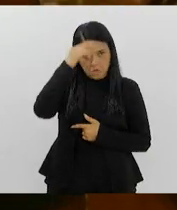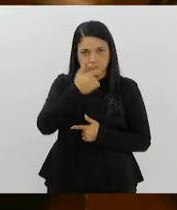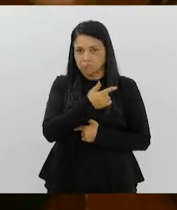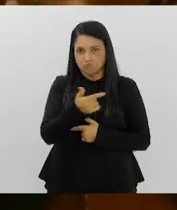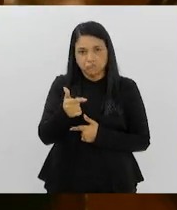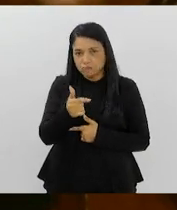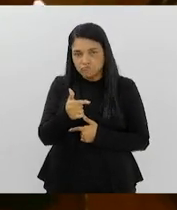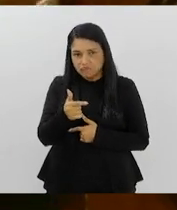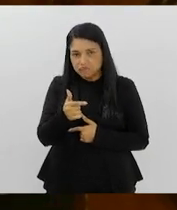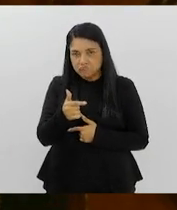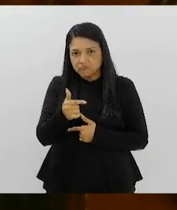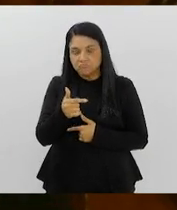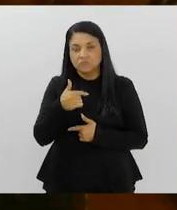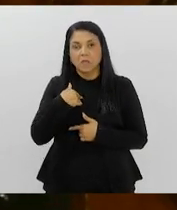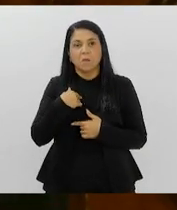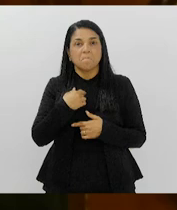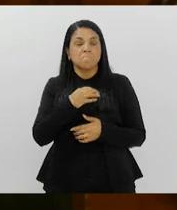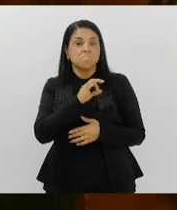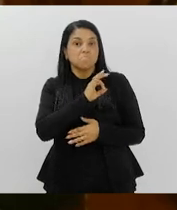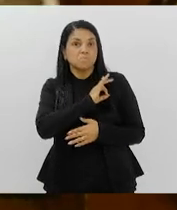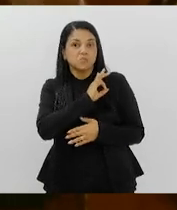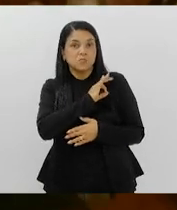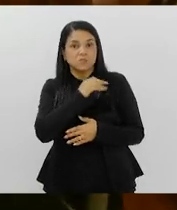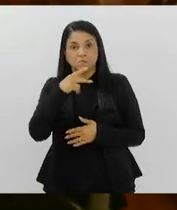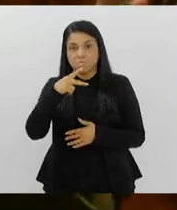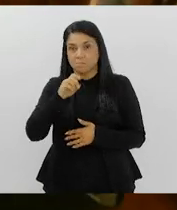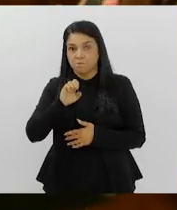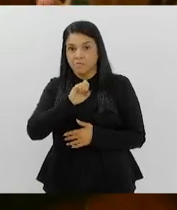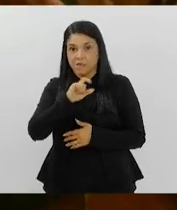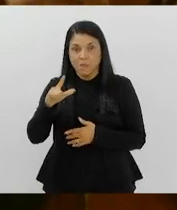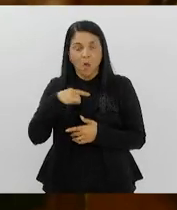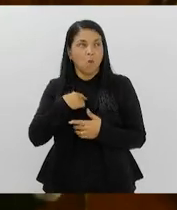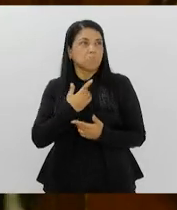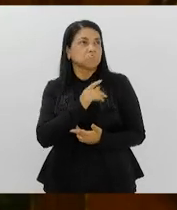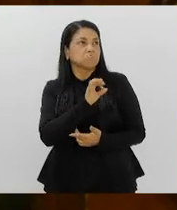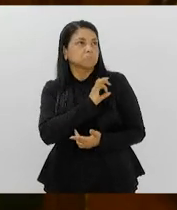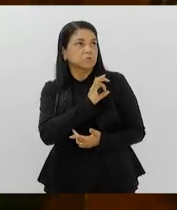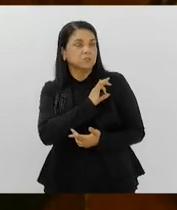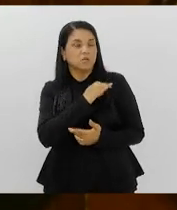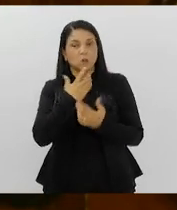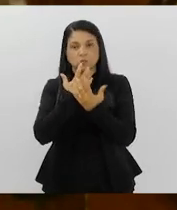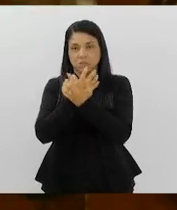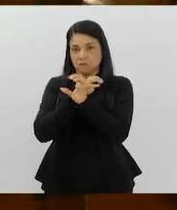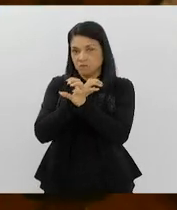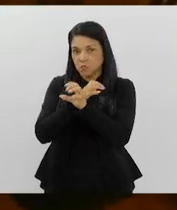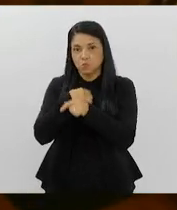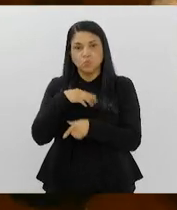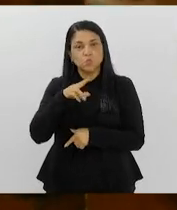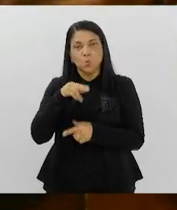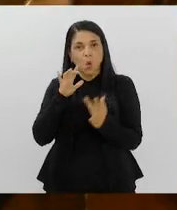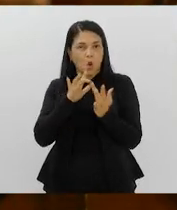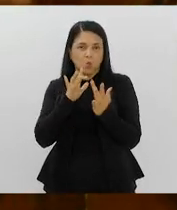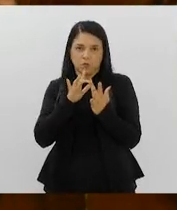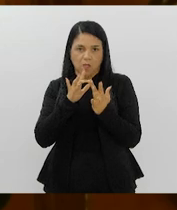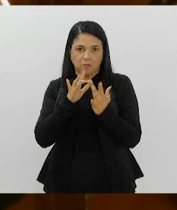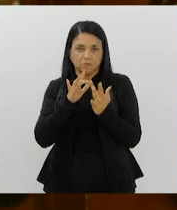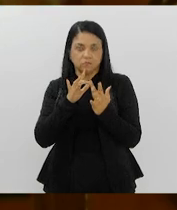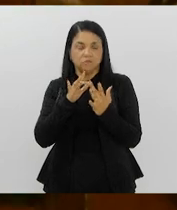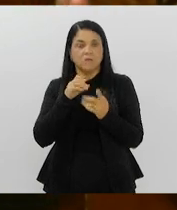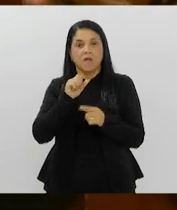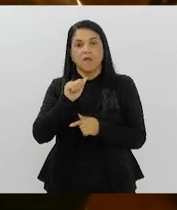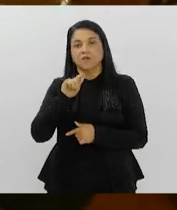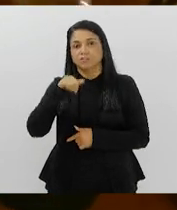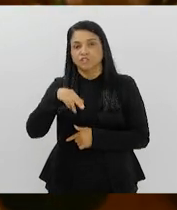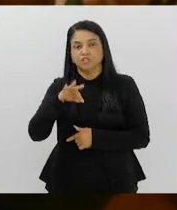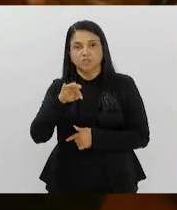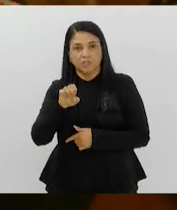quiçá policial penal, que é uma profissão nova, policiais civis e agentes socioeducativos, dentre